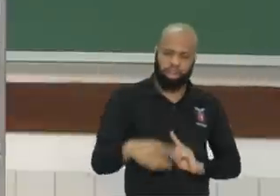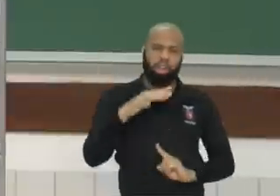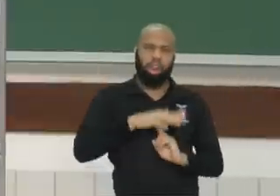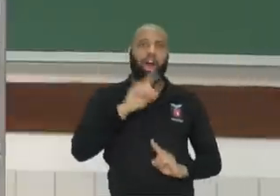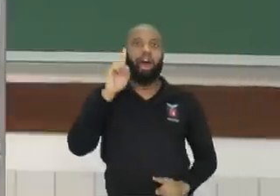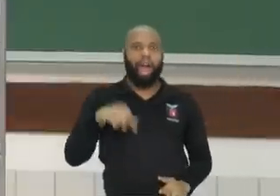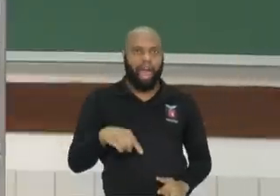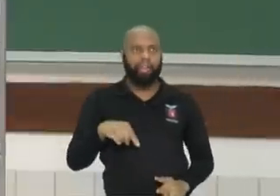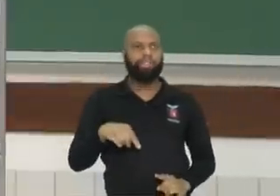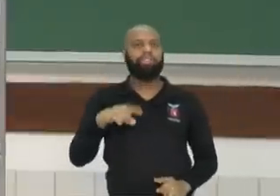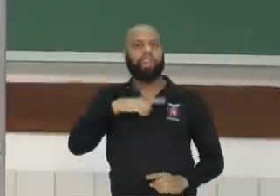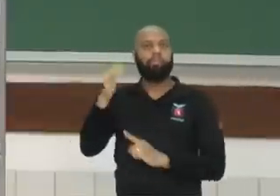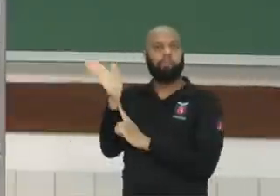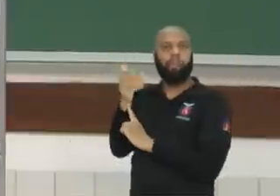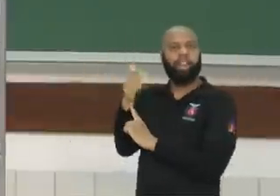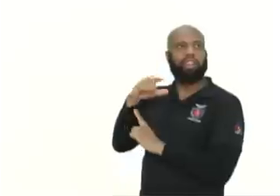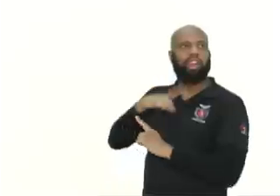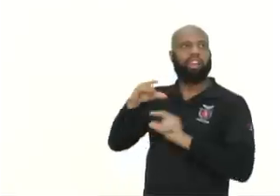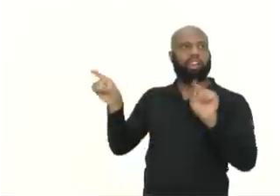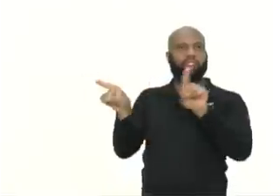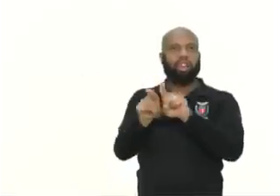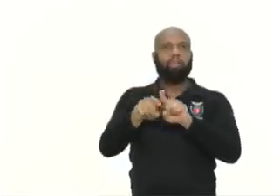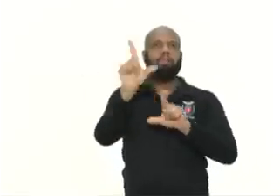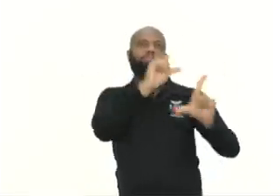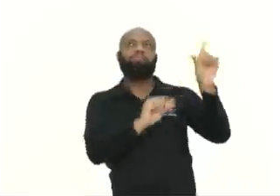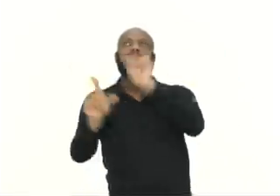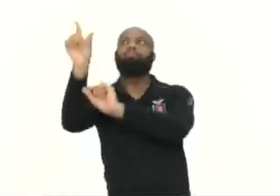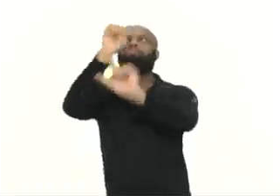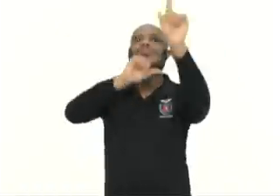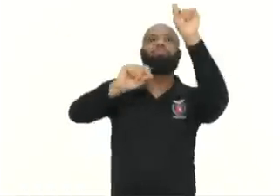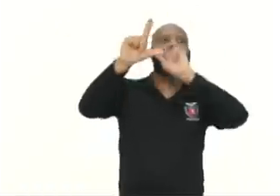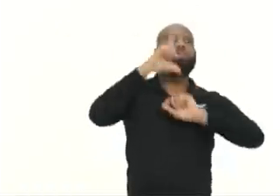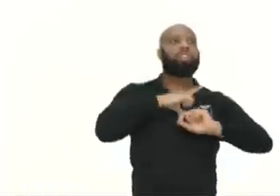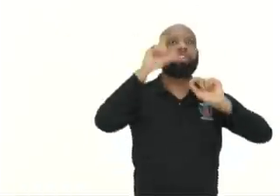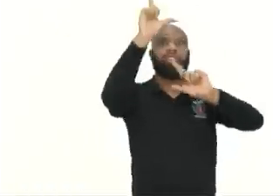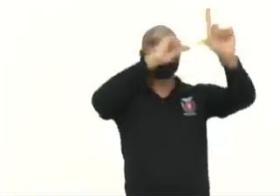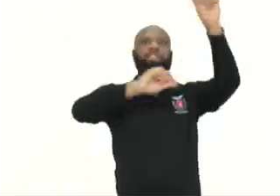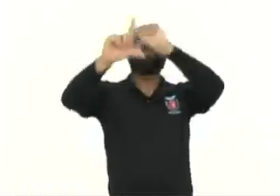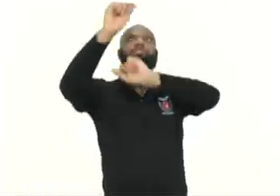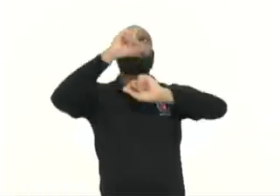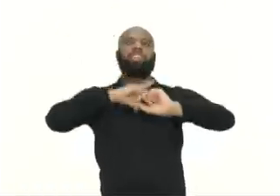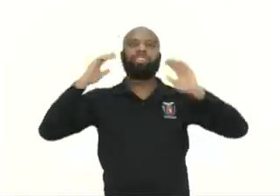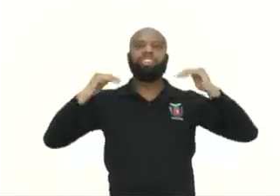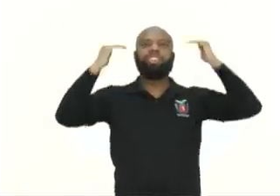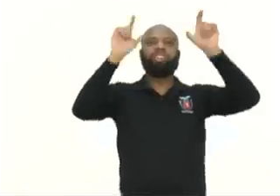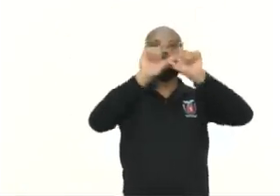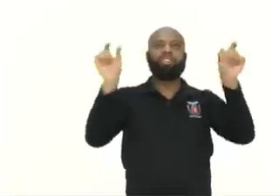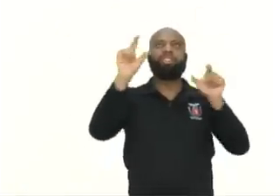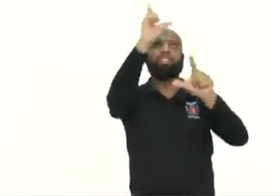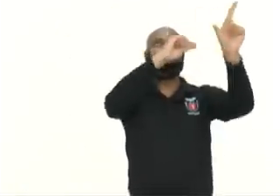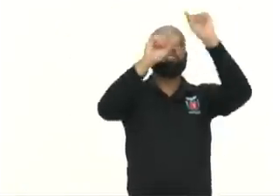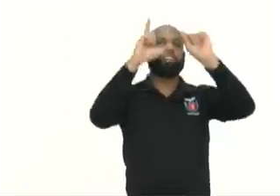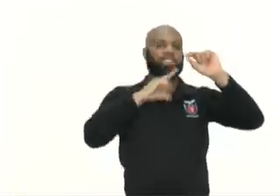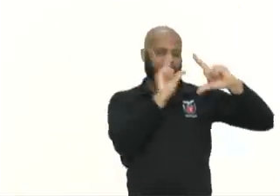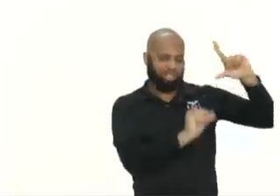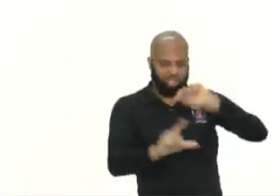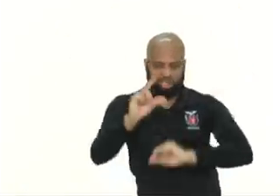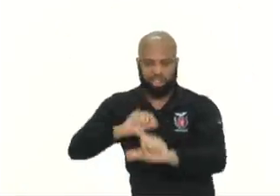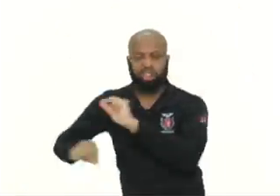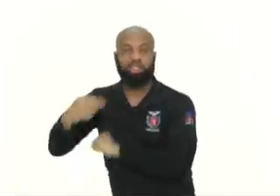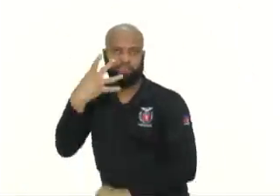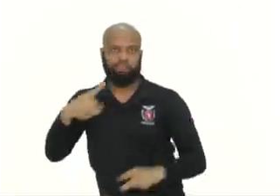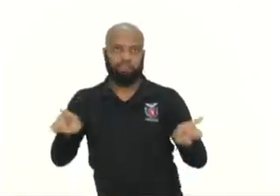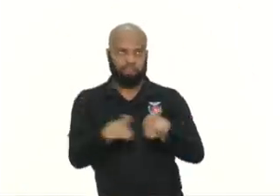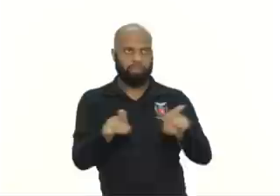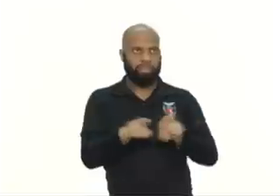Então a gente tem essa bandeira, o Cruzeiro do Sul, a principal estrela do Cruzeiro do Sul fica acima da faixa escrito Paraná e as outras quatro estrelas